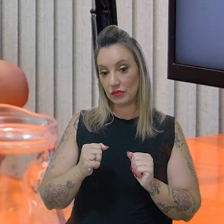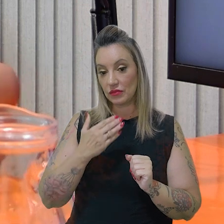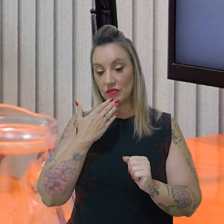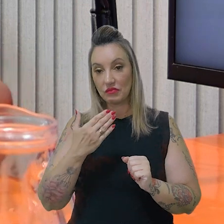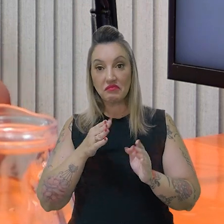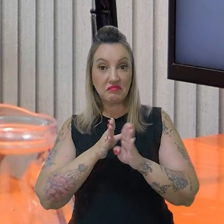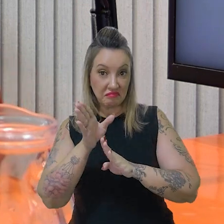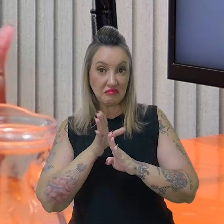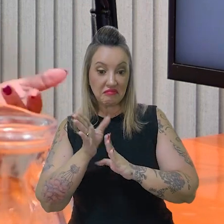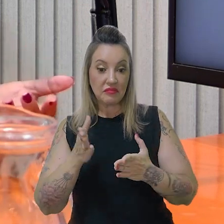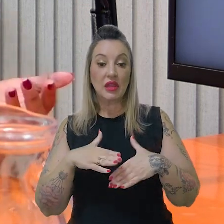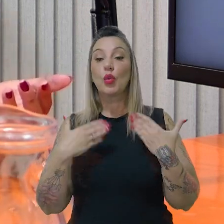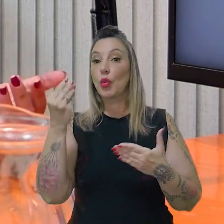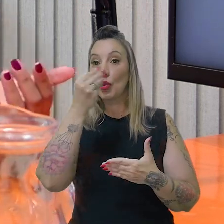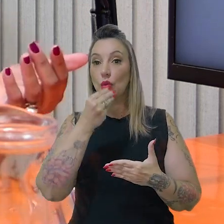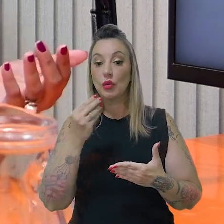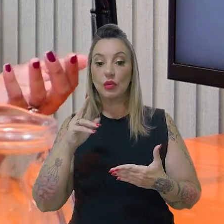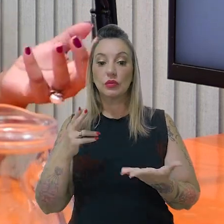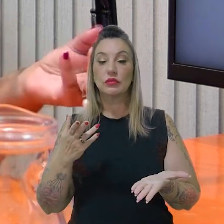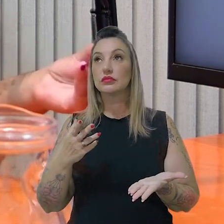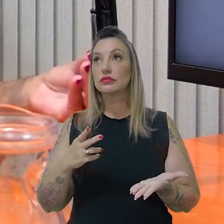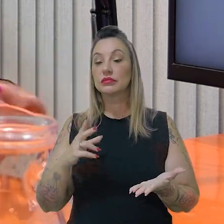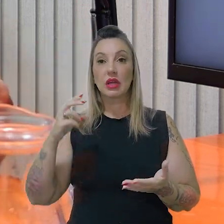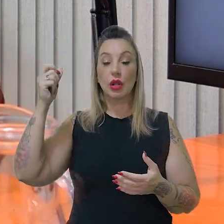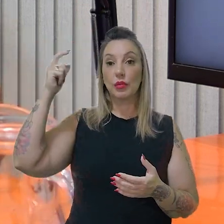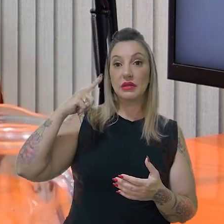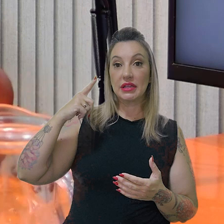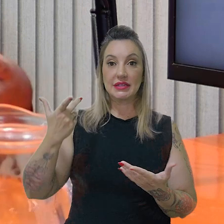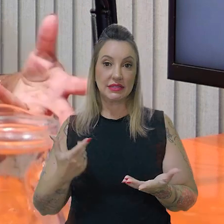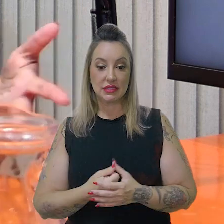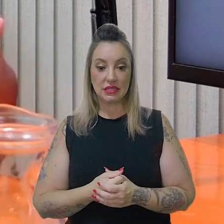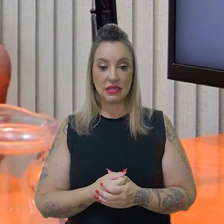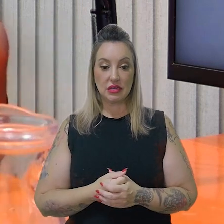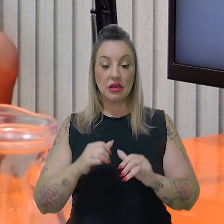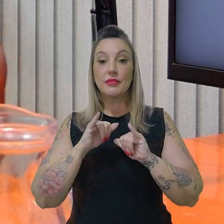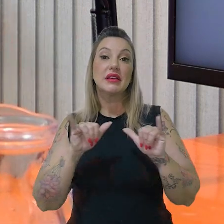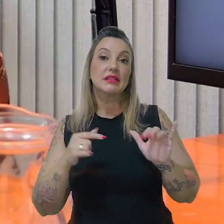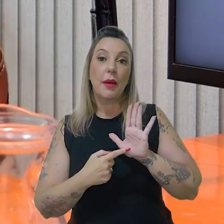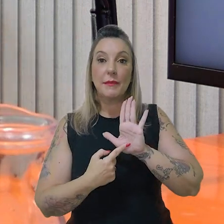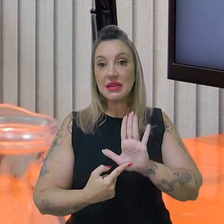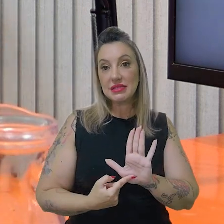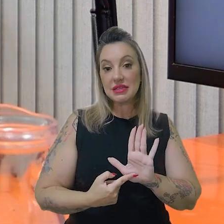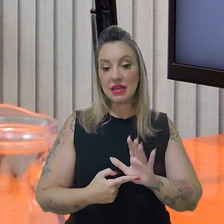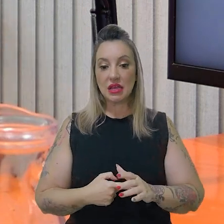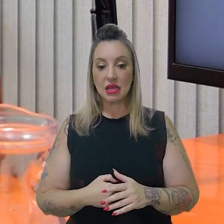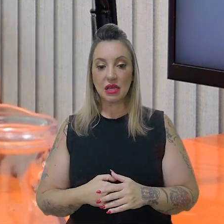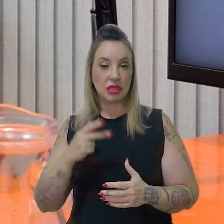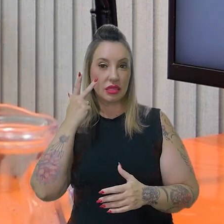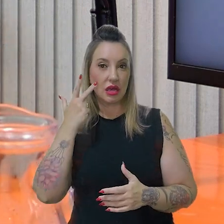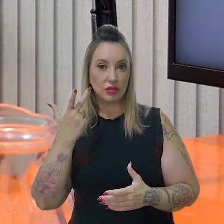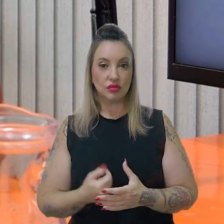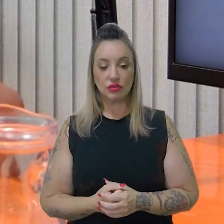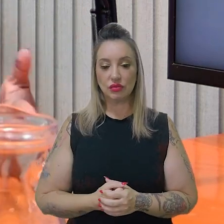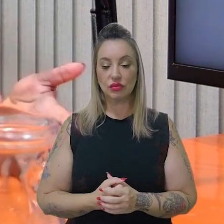instrução qual maquiagem que eu vou usar pela por essa iluminação e pela mensagem que eu quero passar se eu quero dar um tom mais natural se eu quero dar um